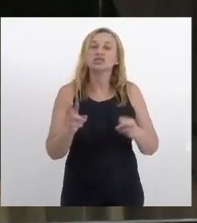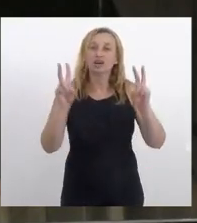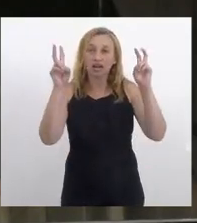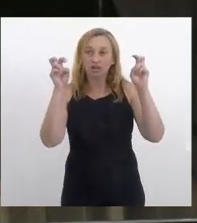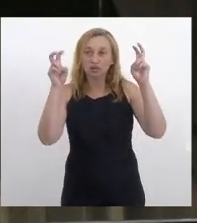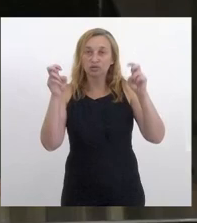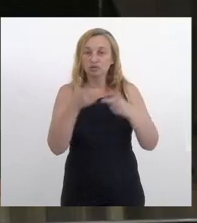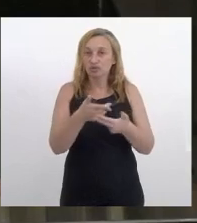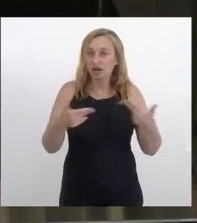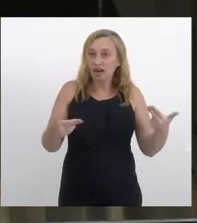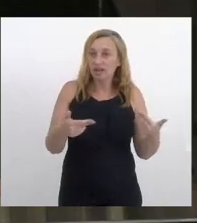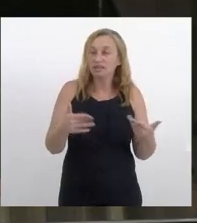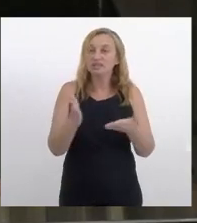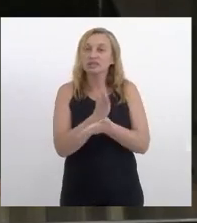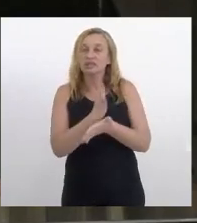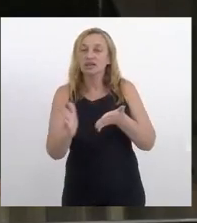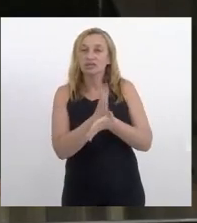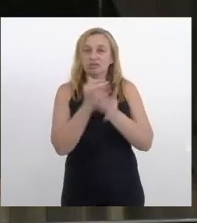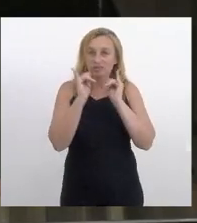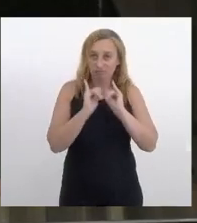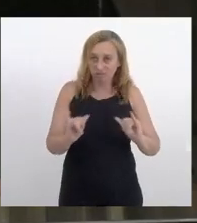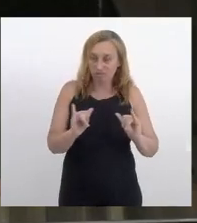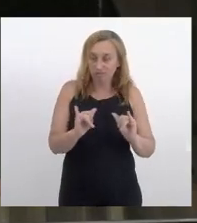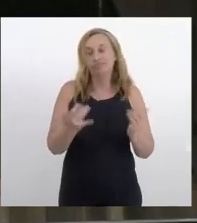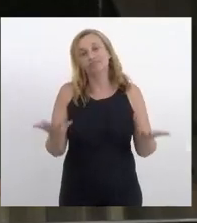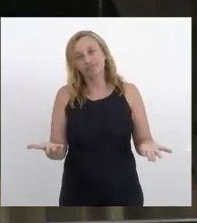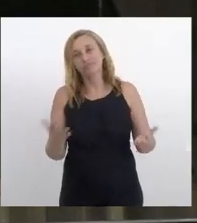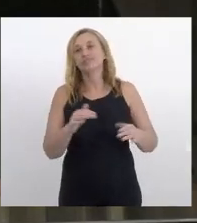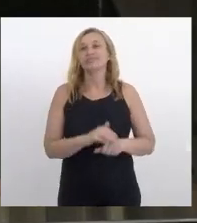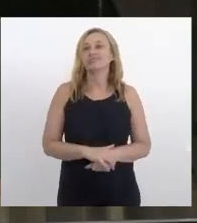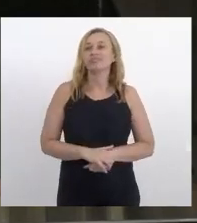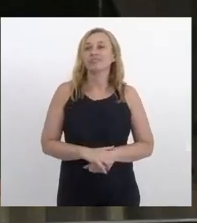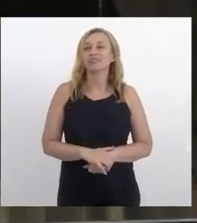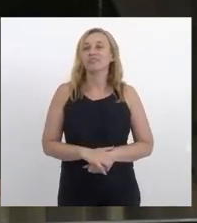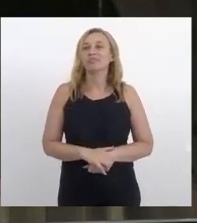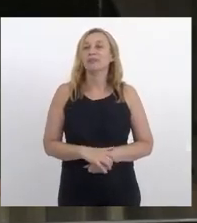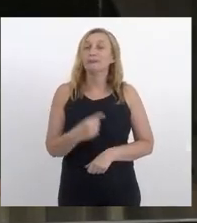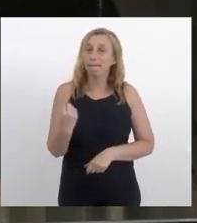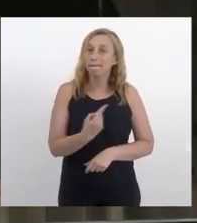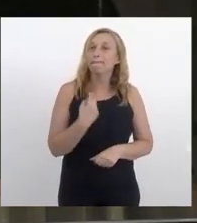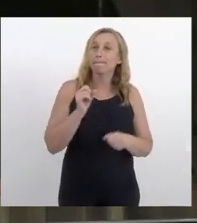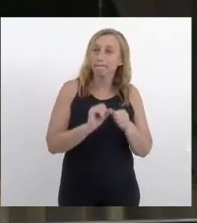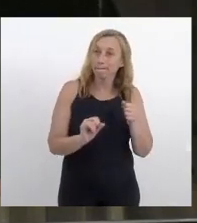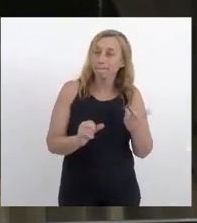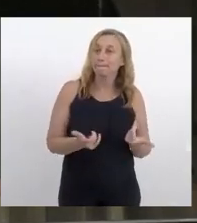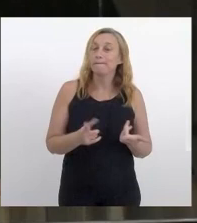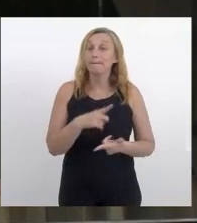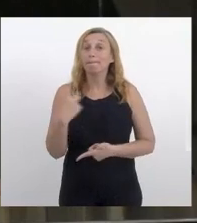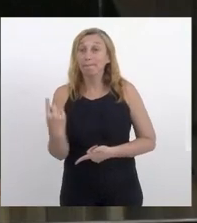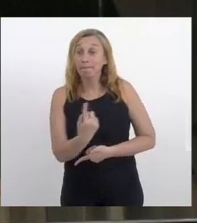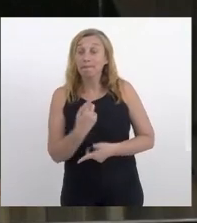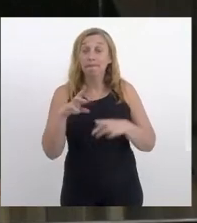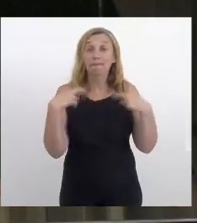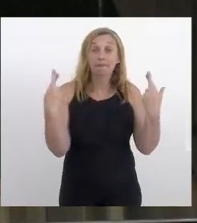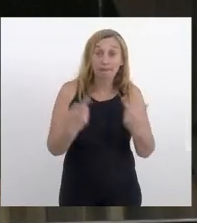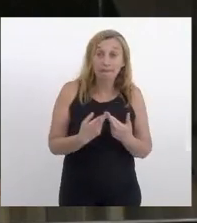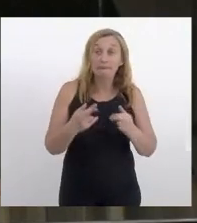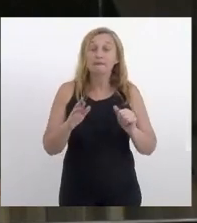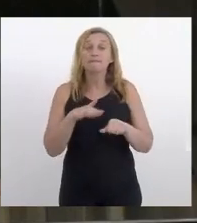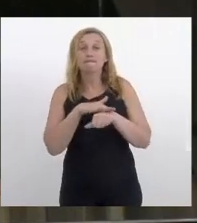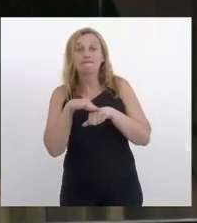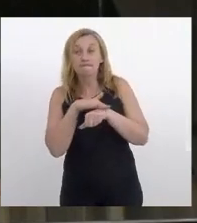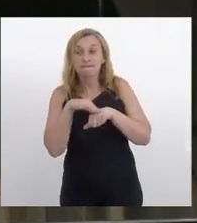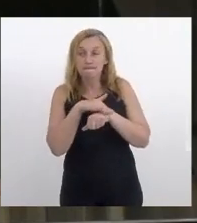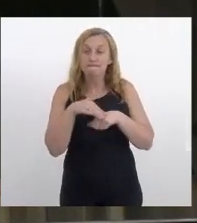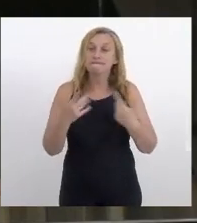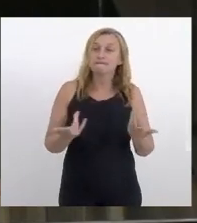preocupações e algumas declarações que fazemos em que nós nos reunimos,